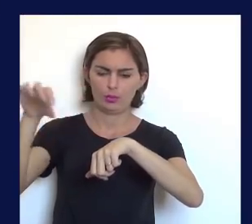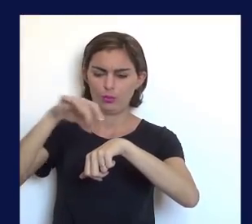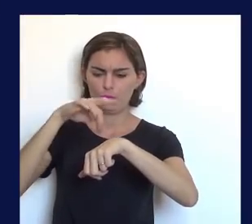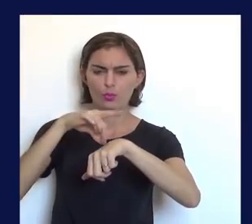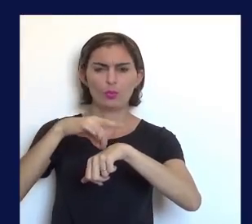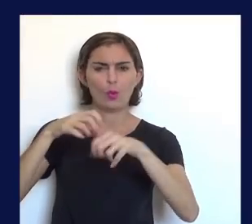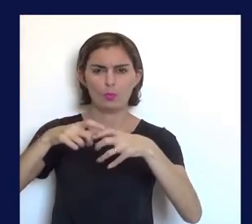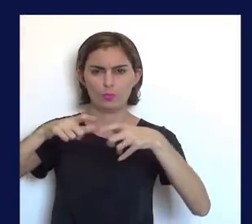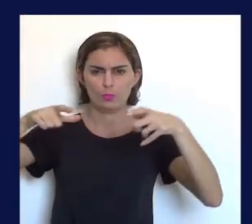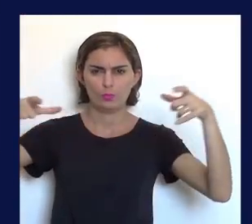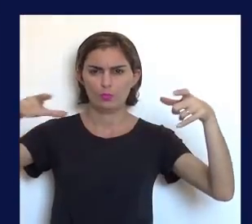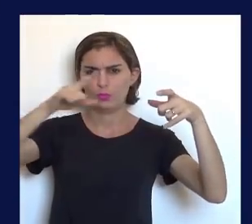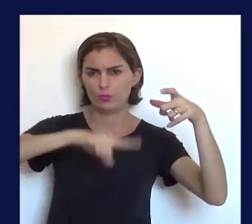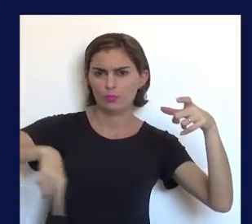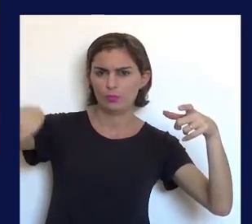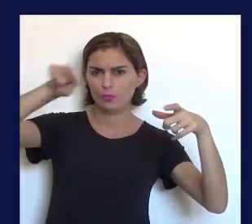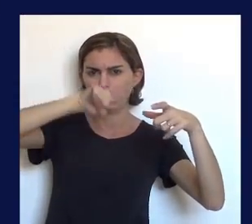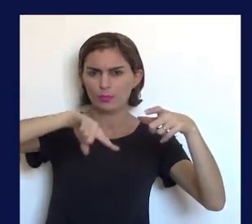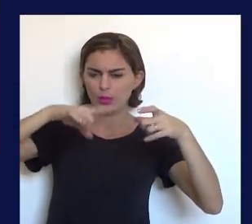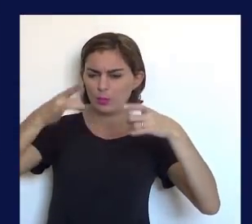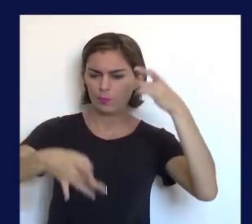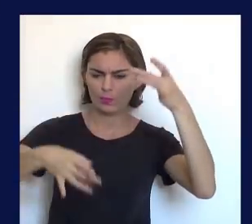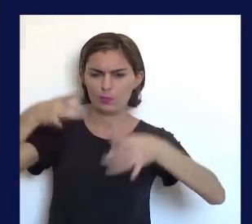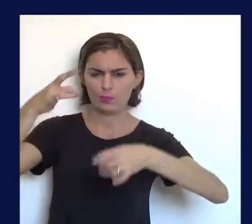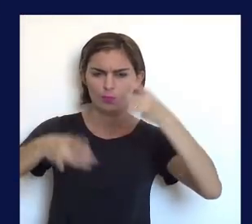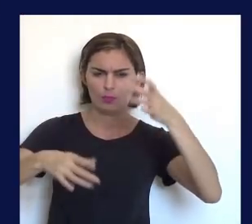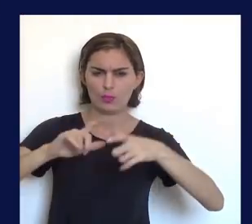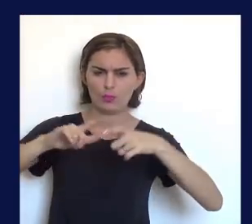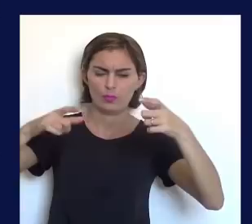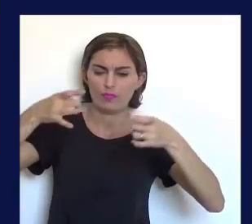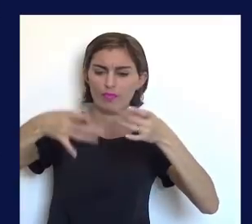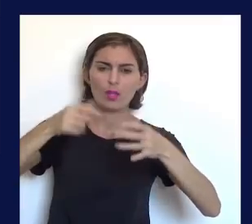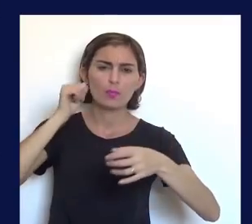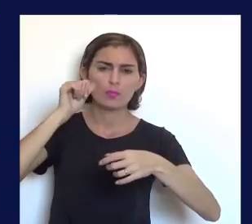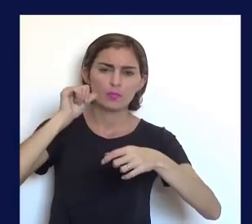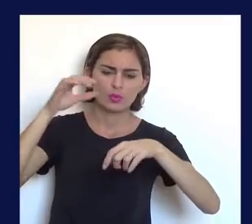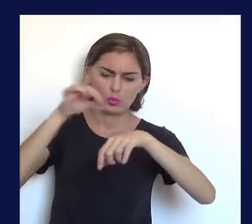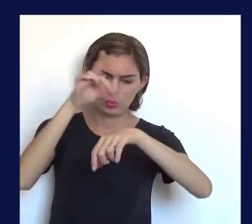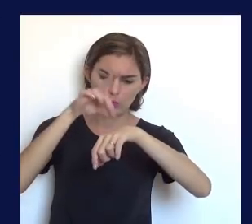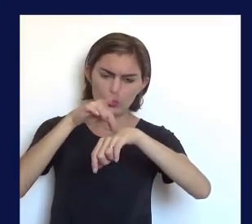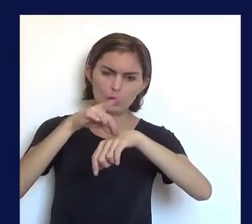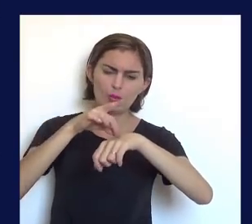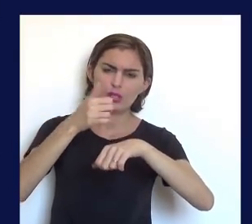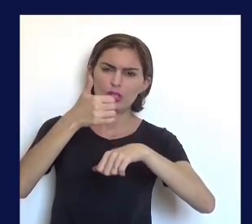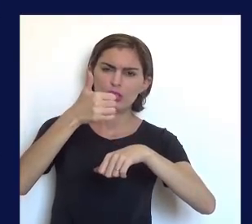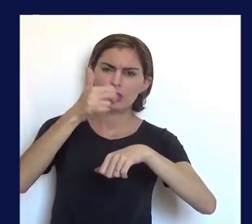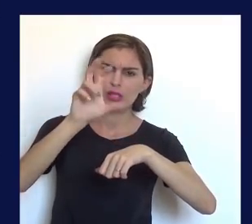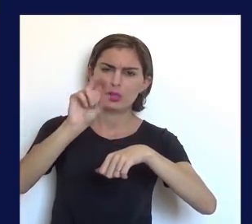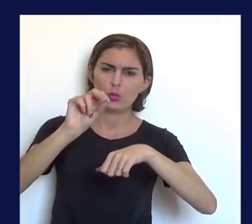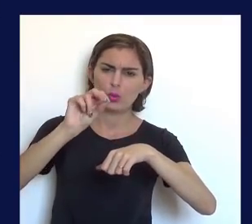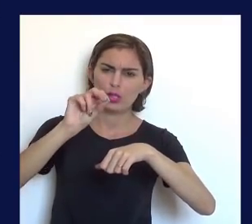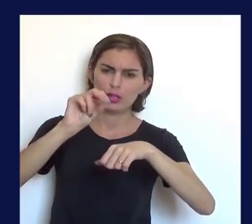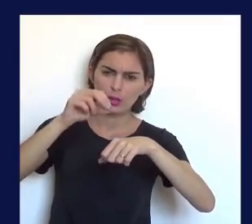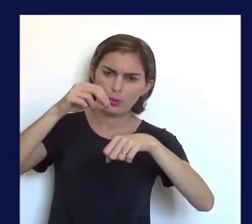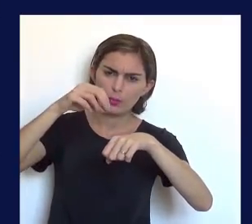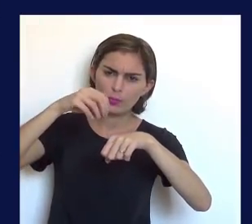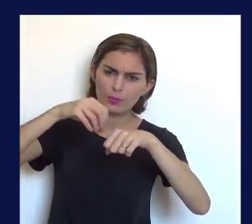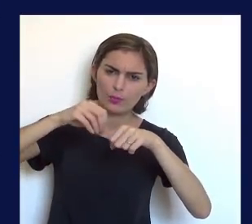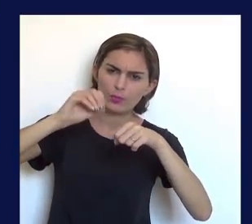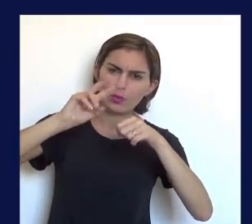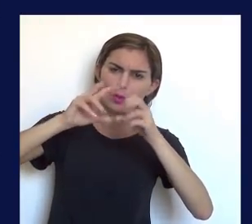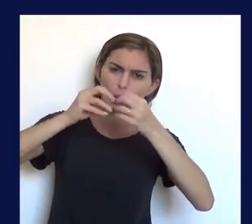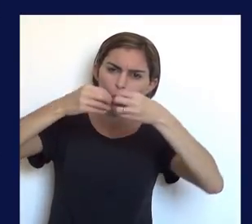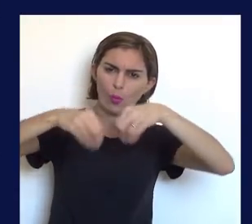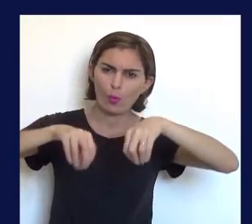relacionada ao acúmulo de pneus inservíveis, uma fêmea deposita, no mínimo, cerca de 150 ovos. Há